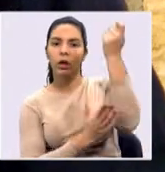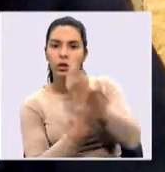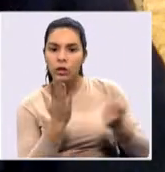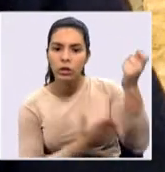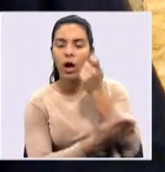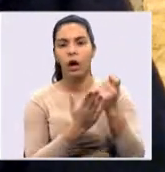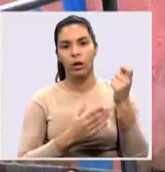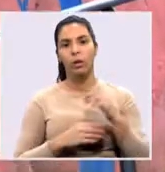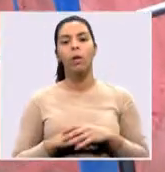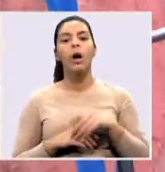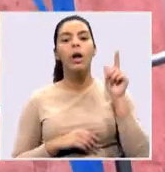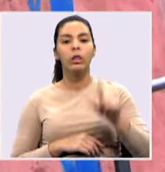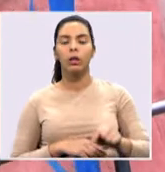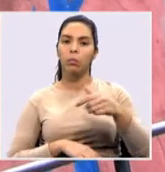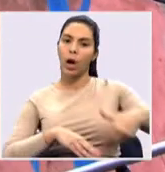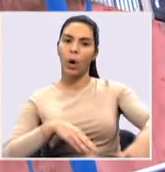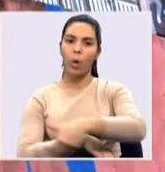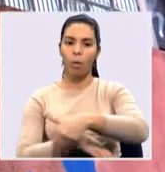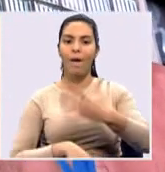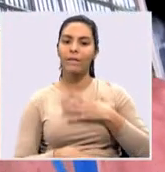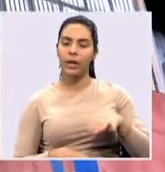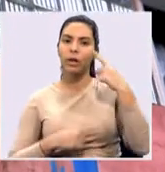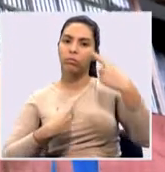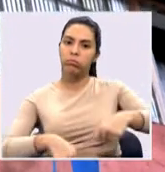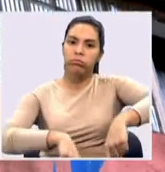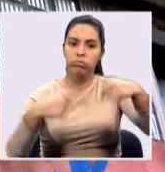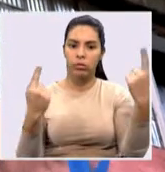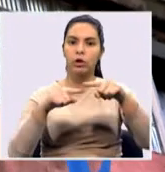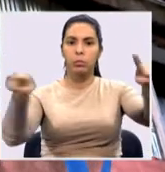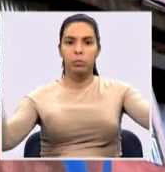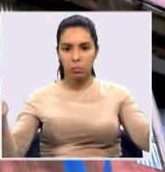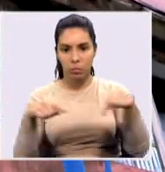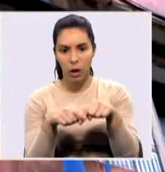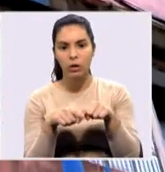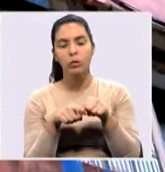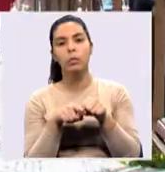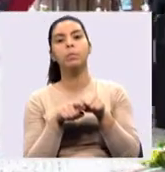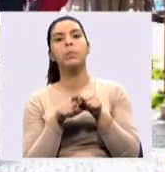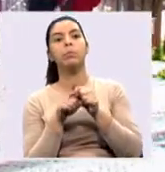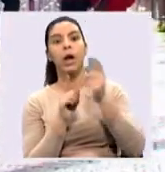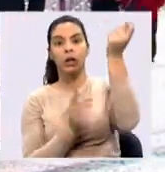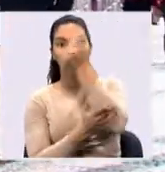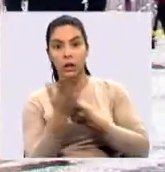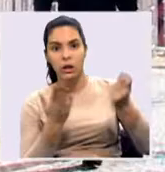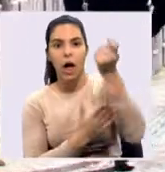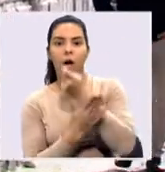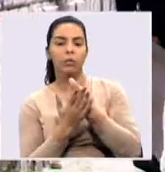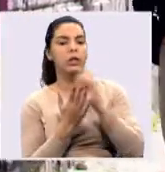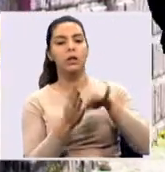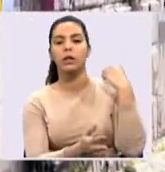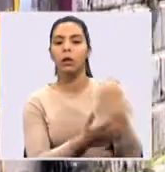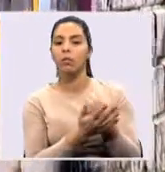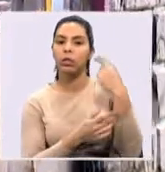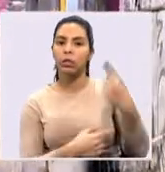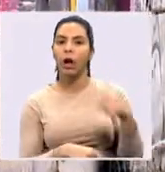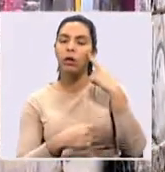o faz na rua. A arte urbana quer dar também uma nova percepção aos espaços. Por detrás de qualquer peça há sempre